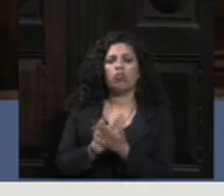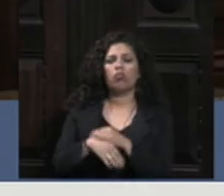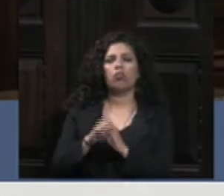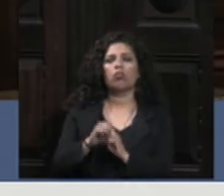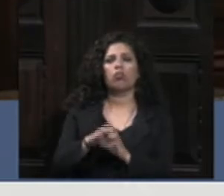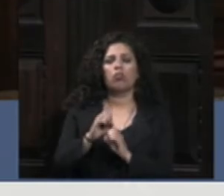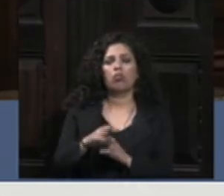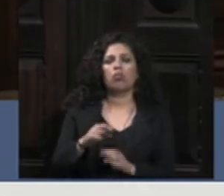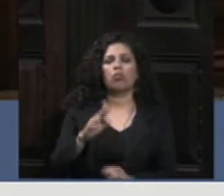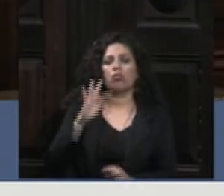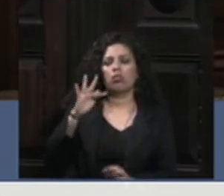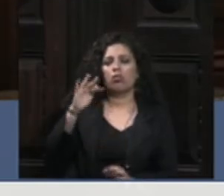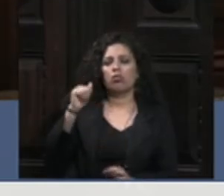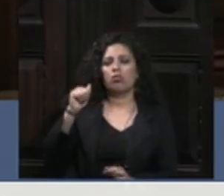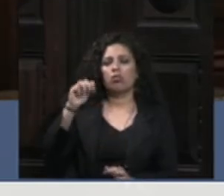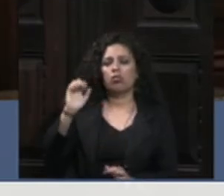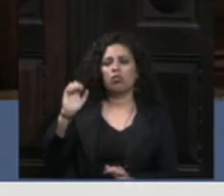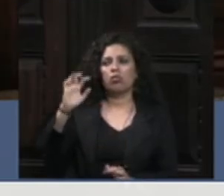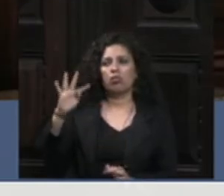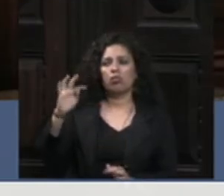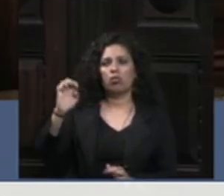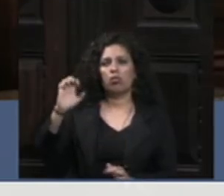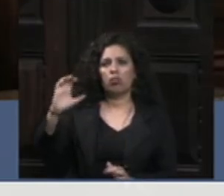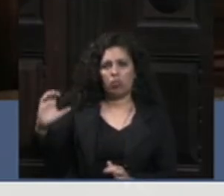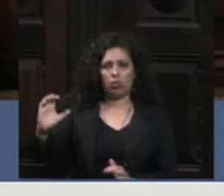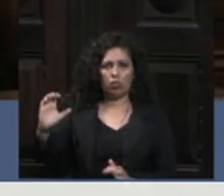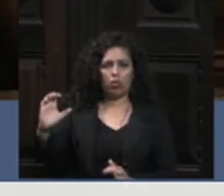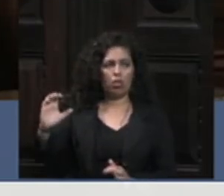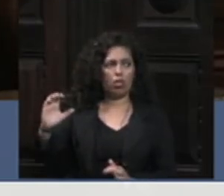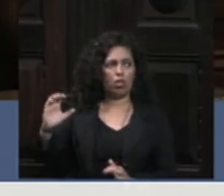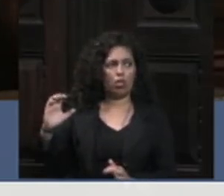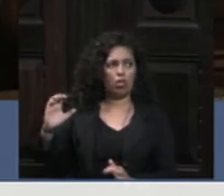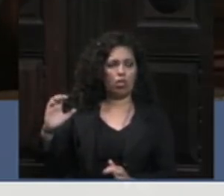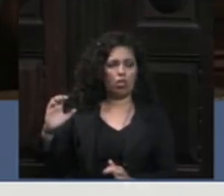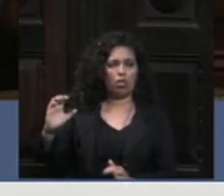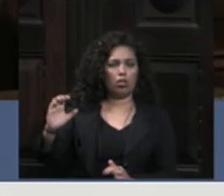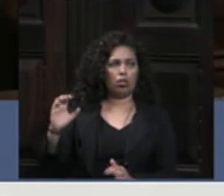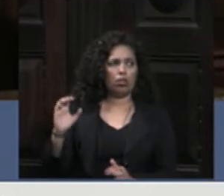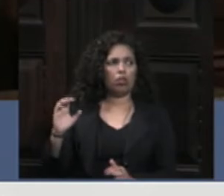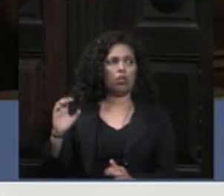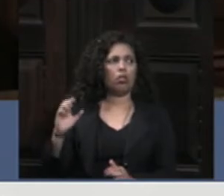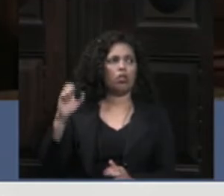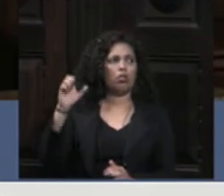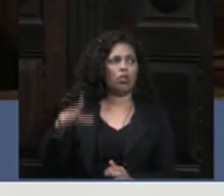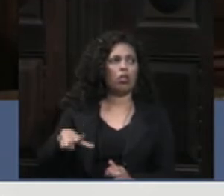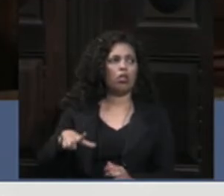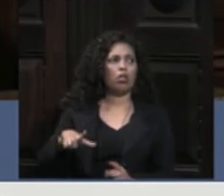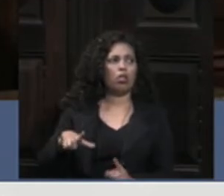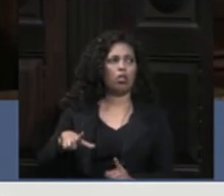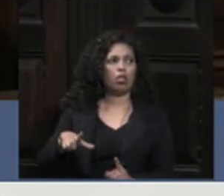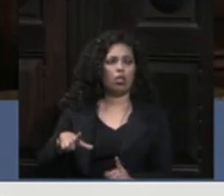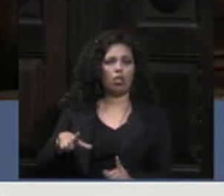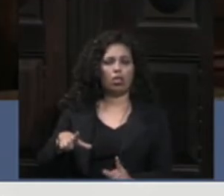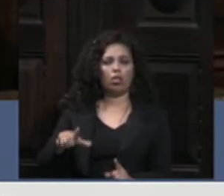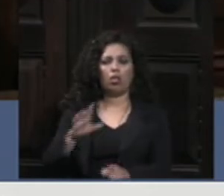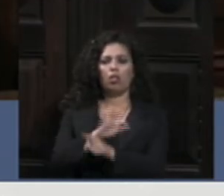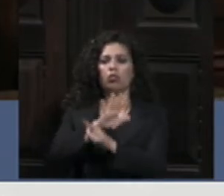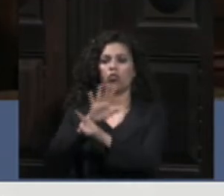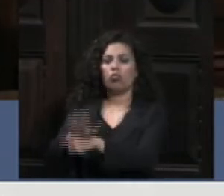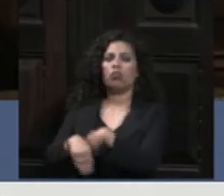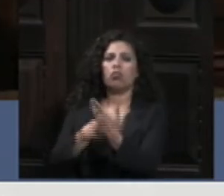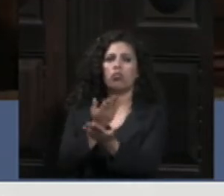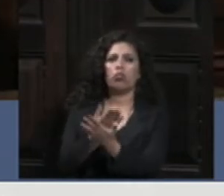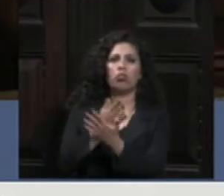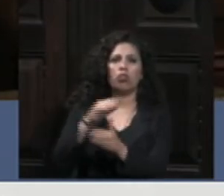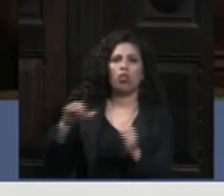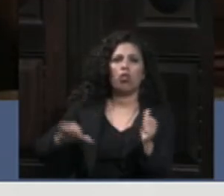ainda mais importante na oferta da educação profissional no Estado do Rio de Janeiro era democratizar a FAETEC. Que